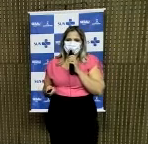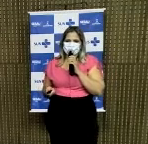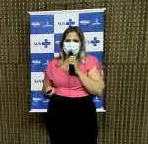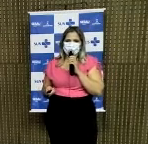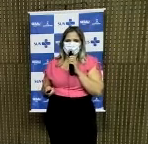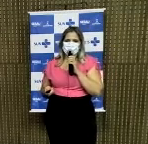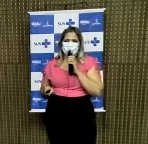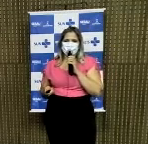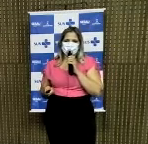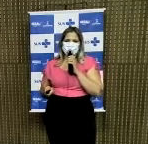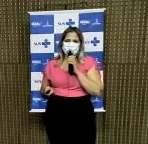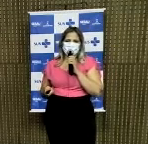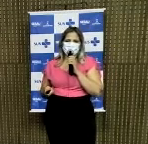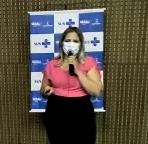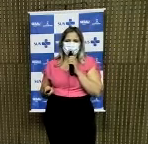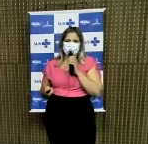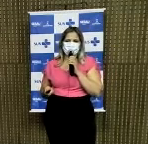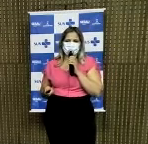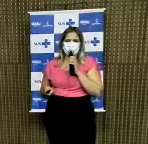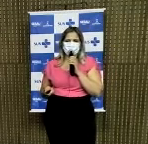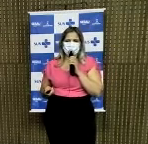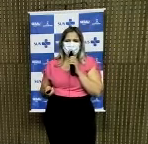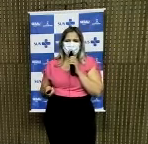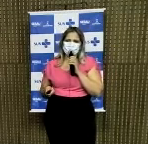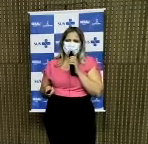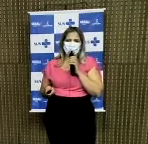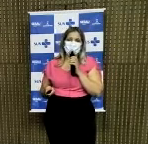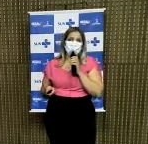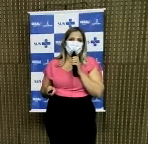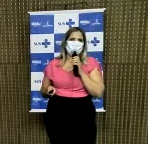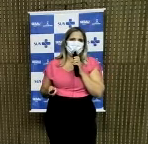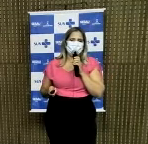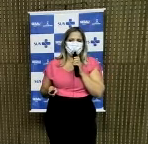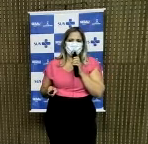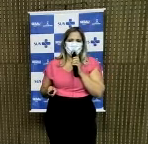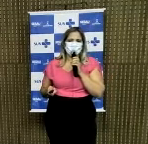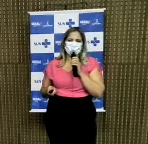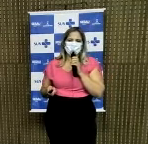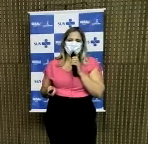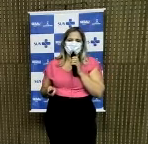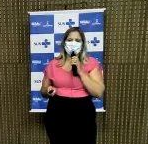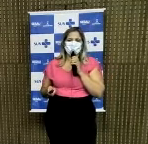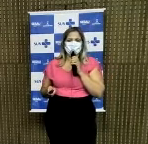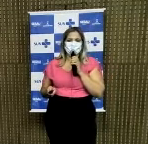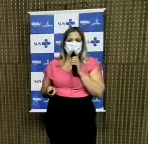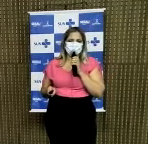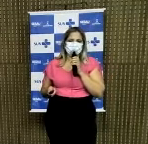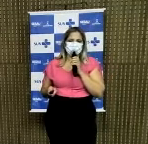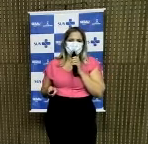esse atendimento de pré-natal também, foi pouco, mas teve um pouco, ainda